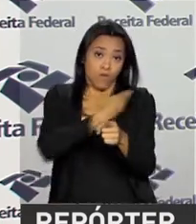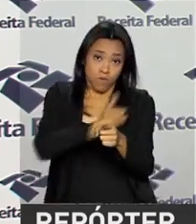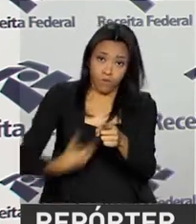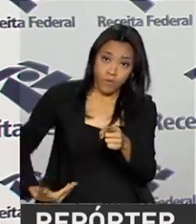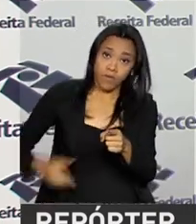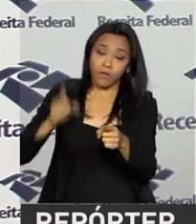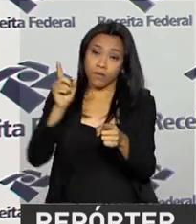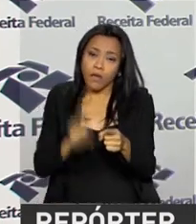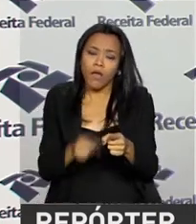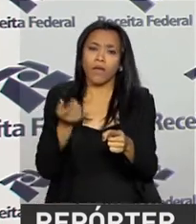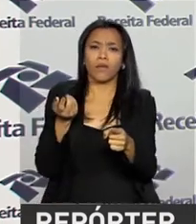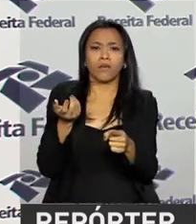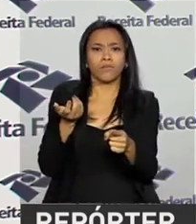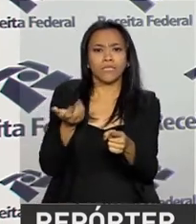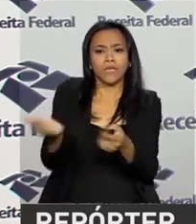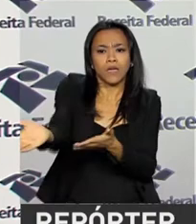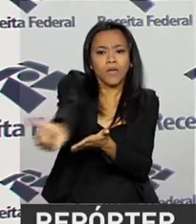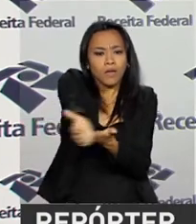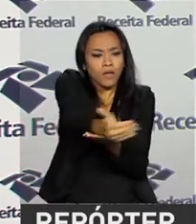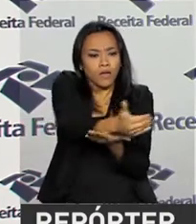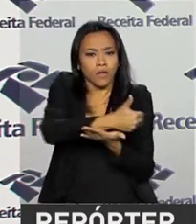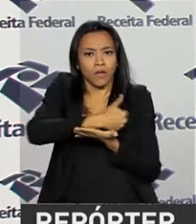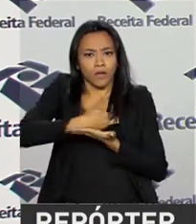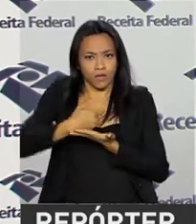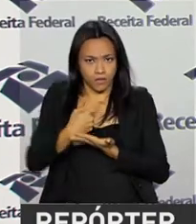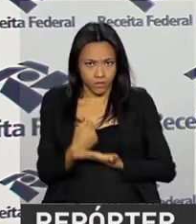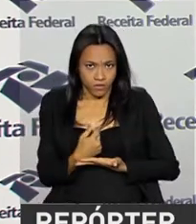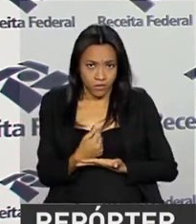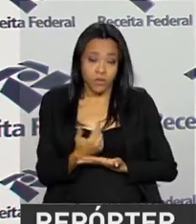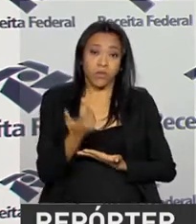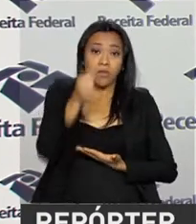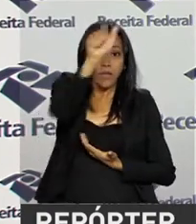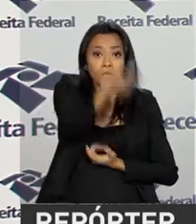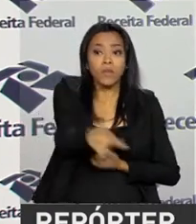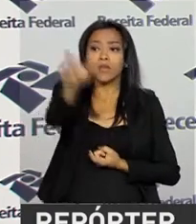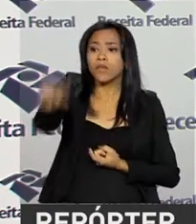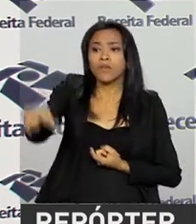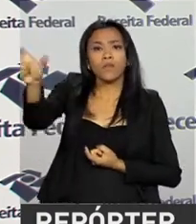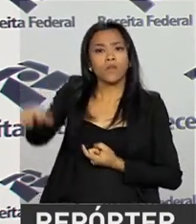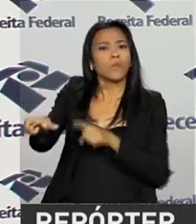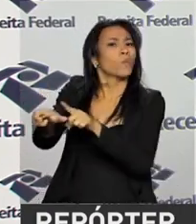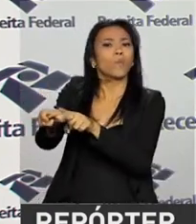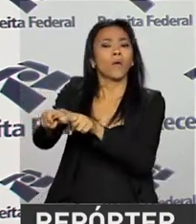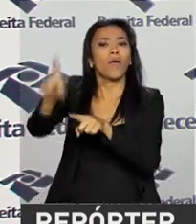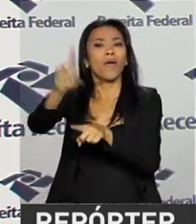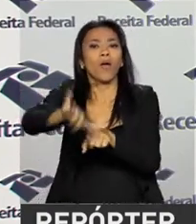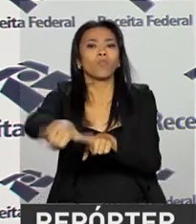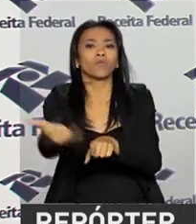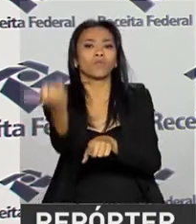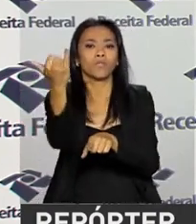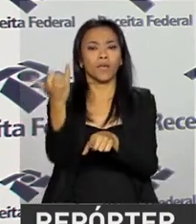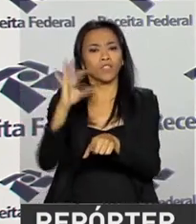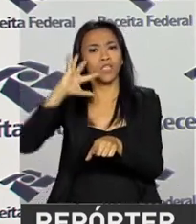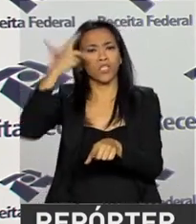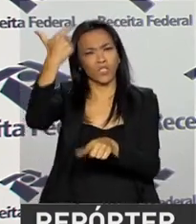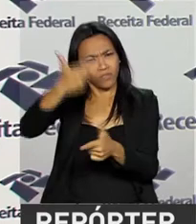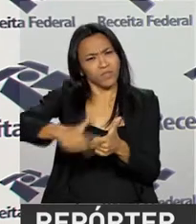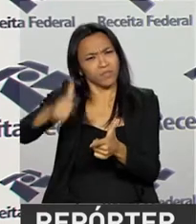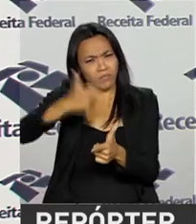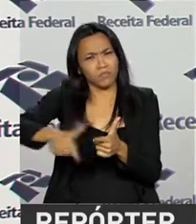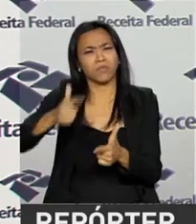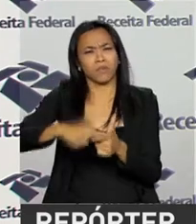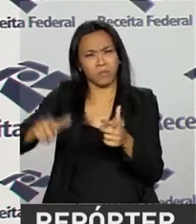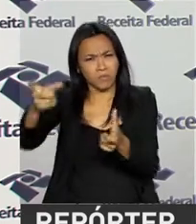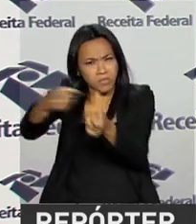para a empresa é e para pessoa autor à pessoa física a possibilidade de regularizar esse passivo não é que está sendo discutido agora